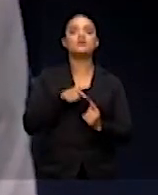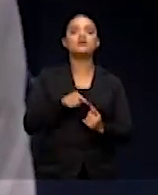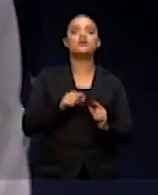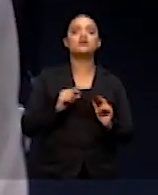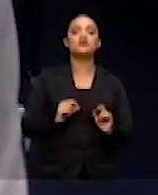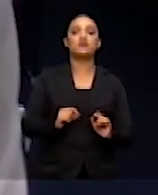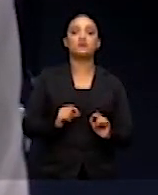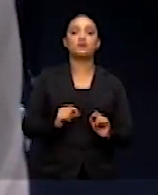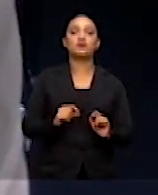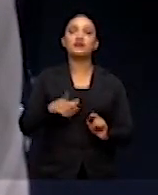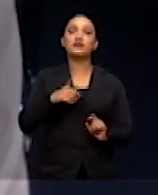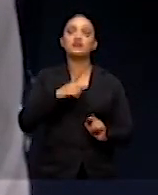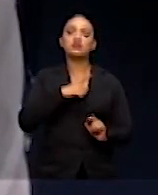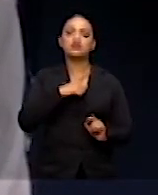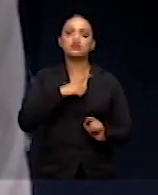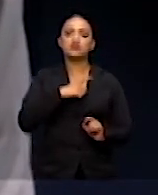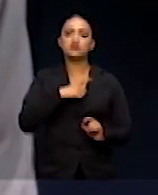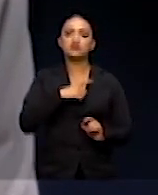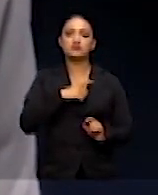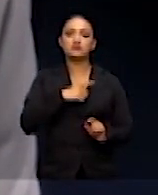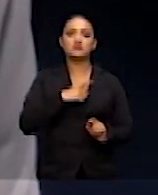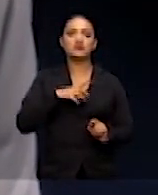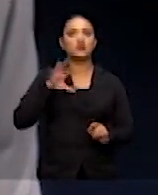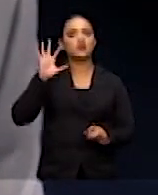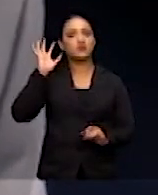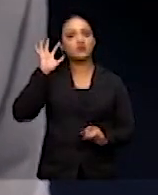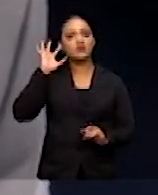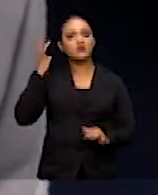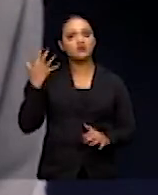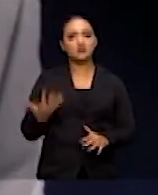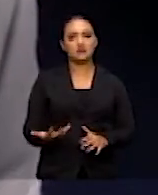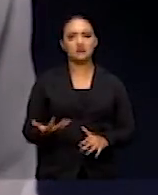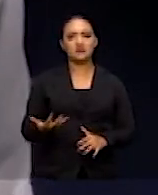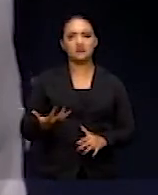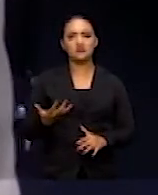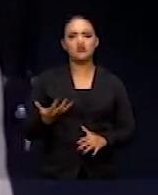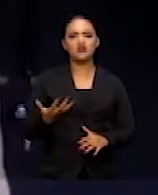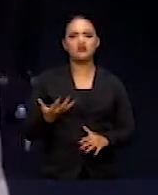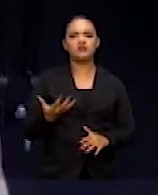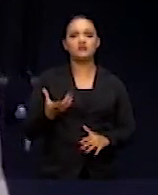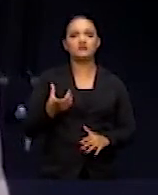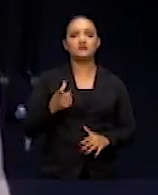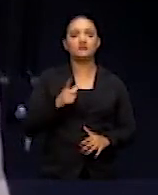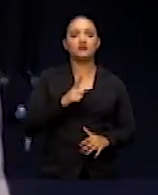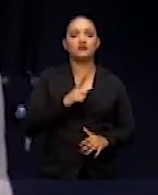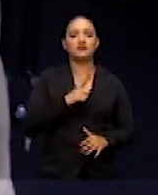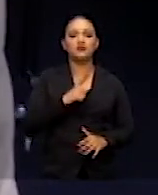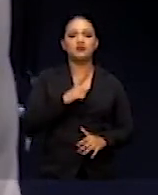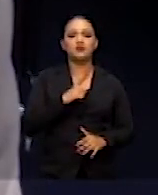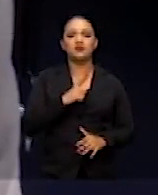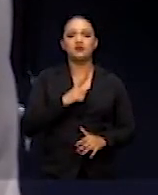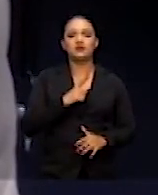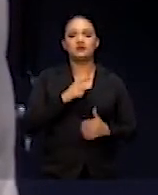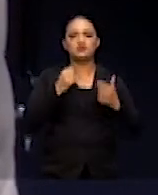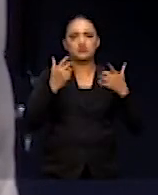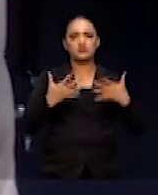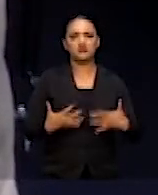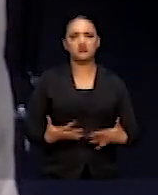núcleo deliberativo conforme a seguir explicitado. Digo